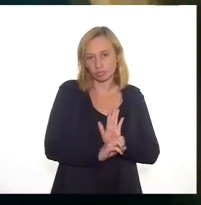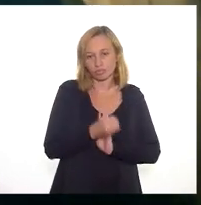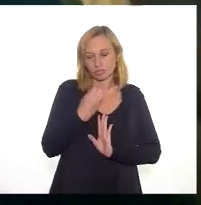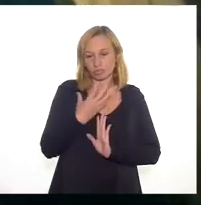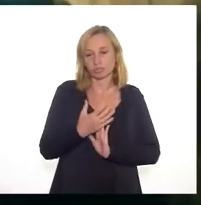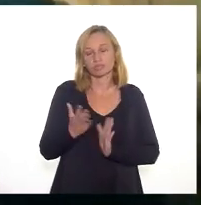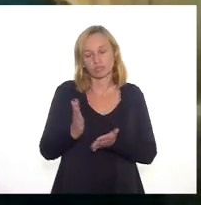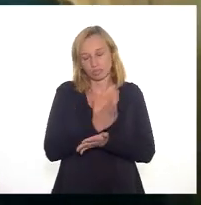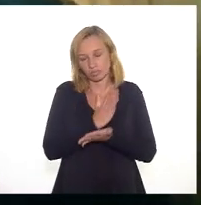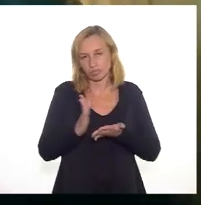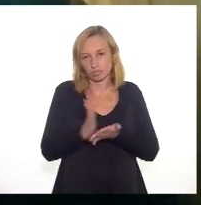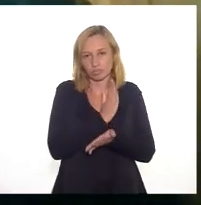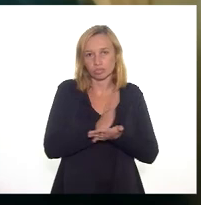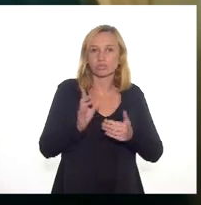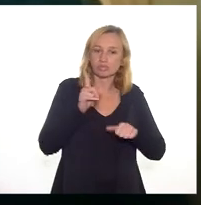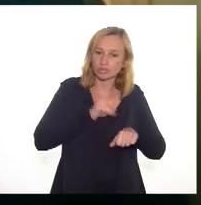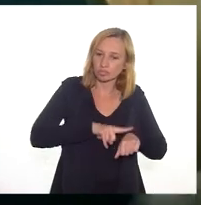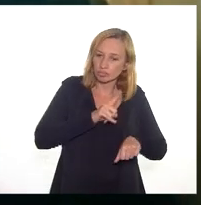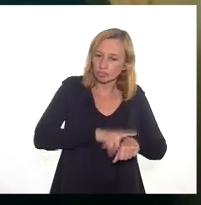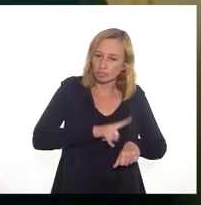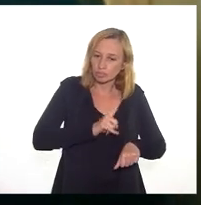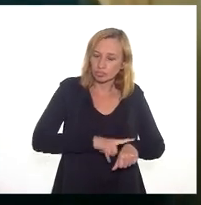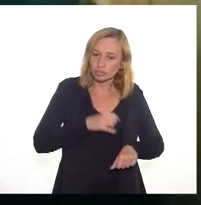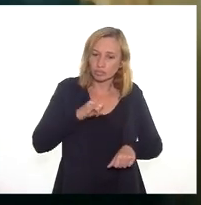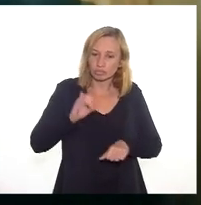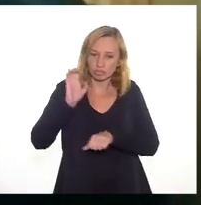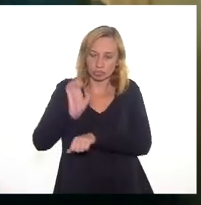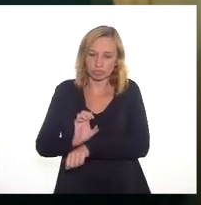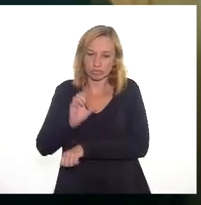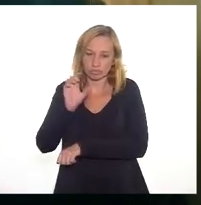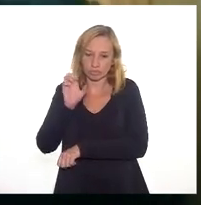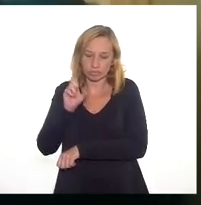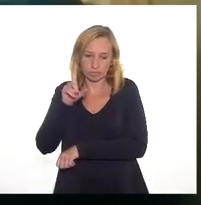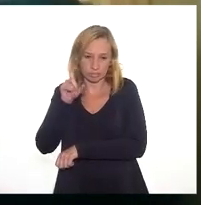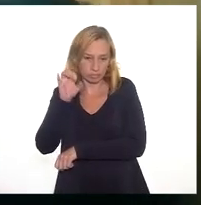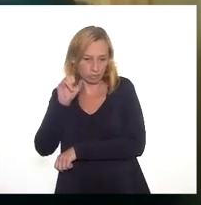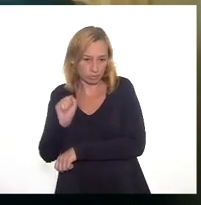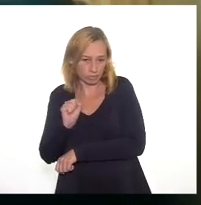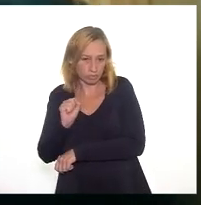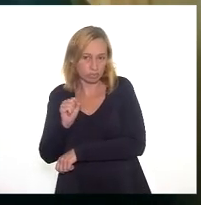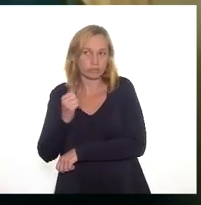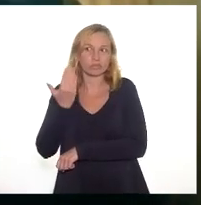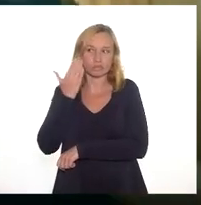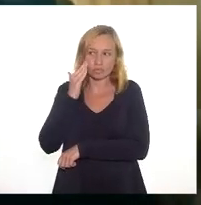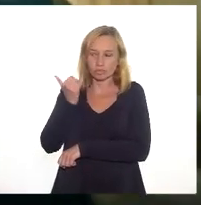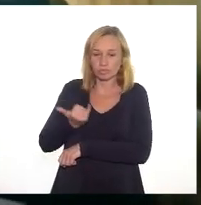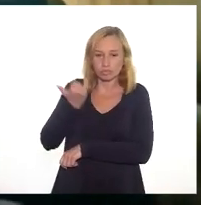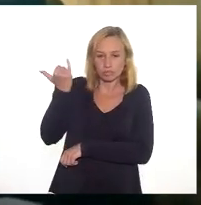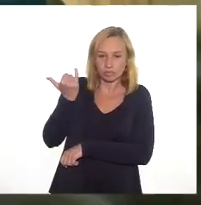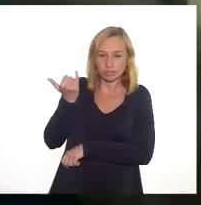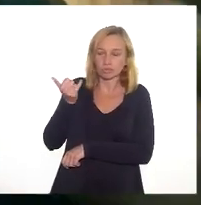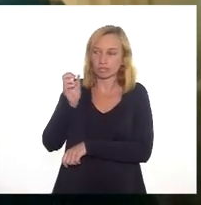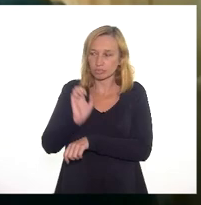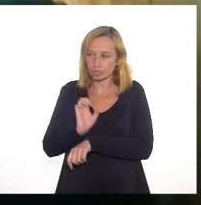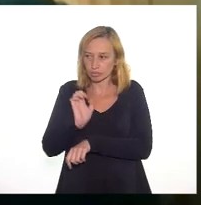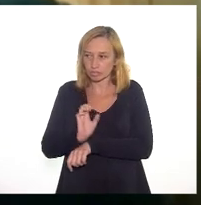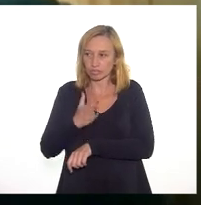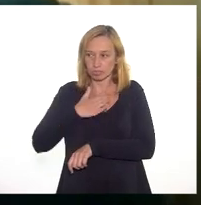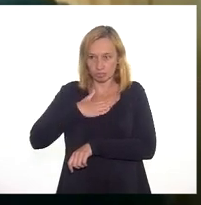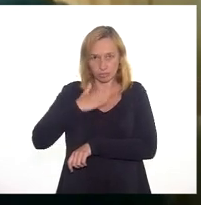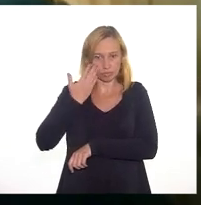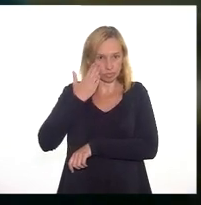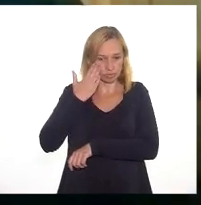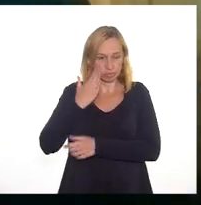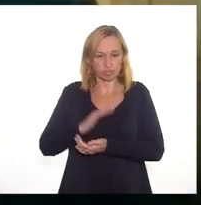em alguns momentos, se o Estado é laico, também entendo a importância de que o Estado deve, no meu